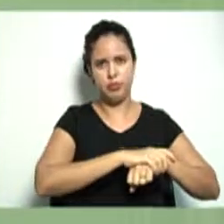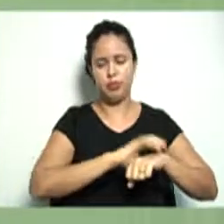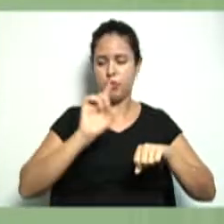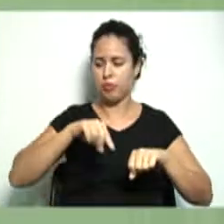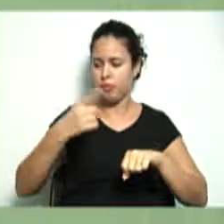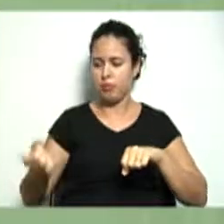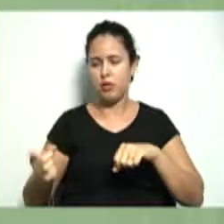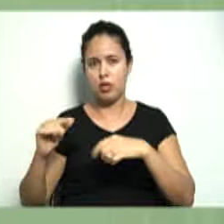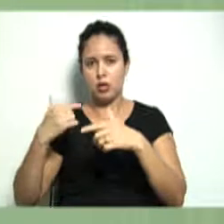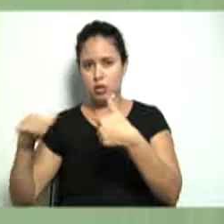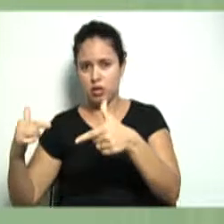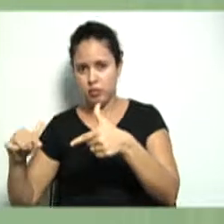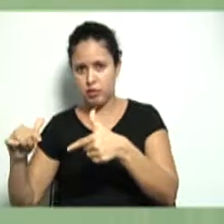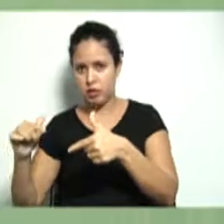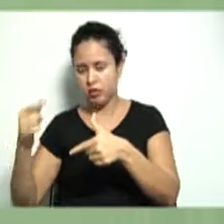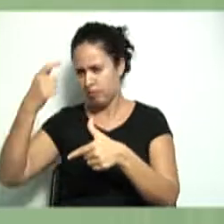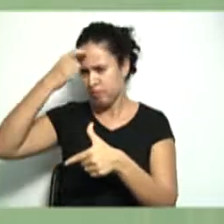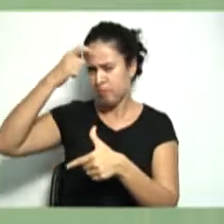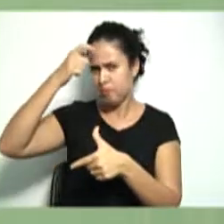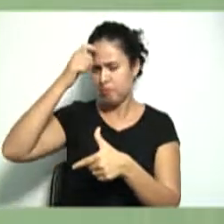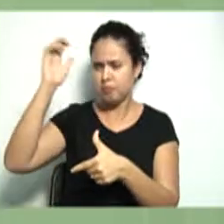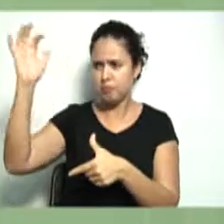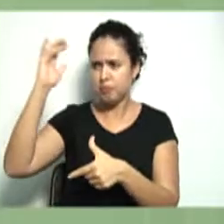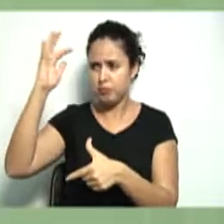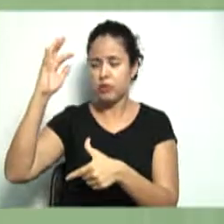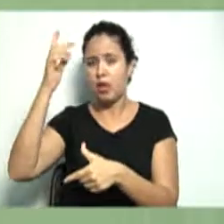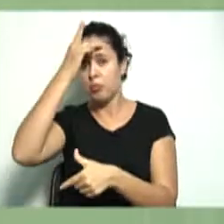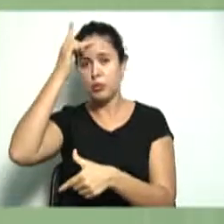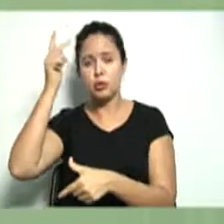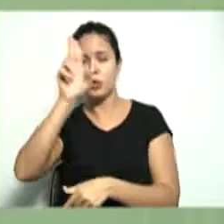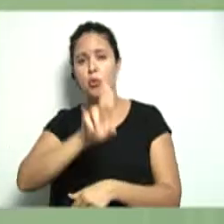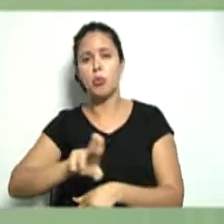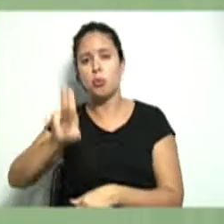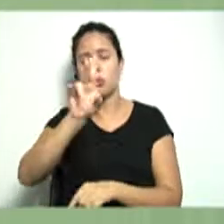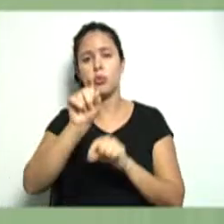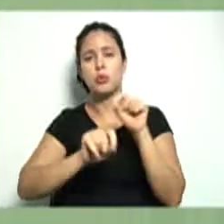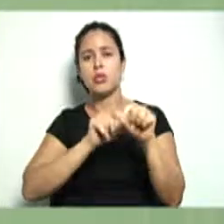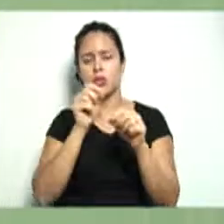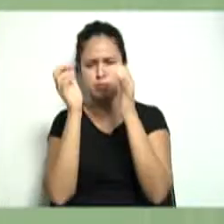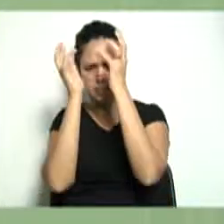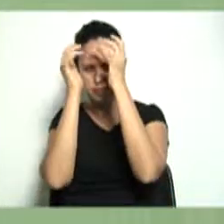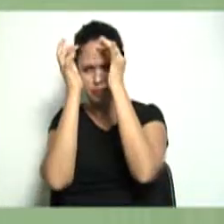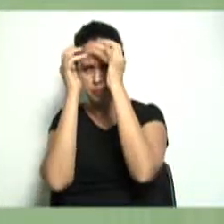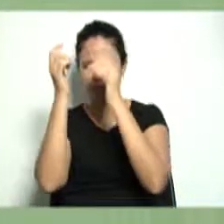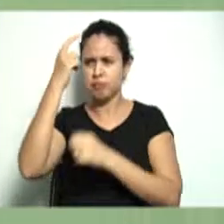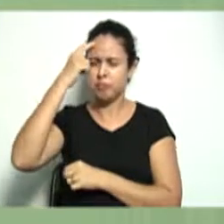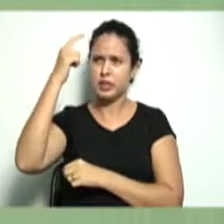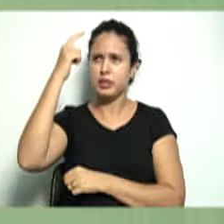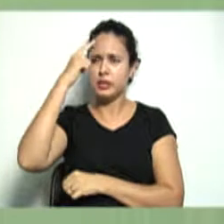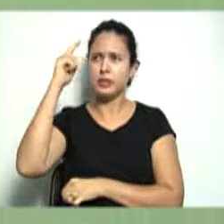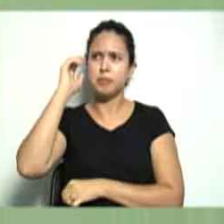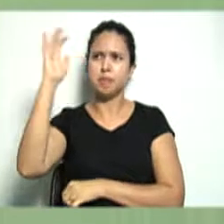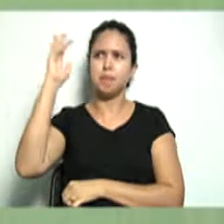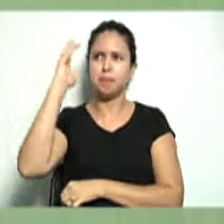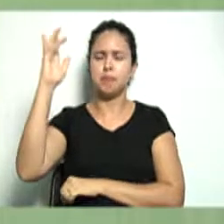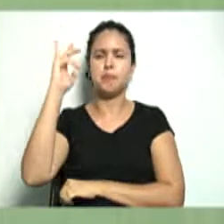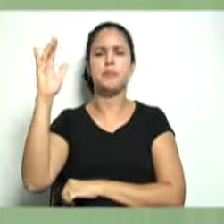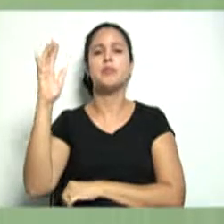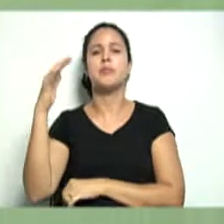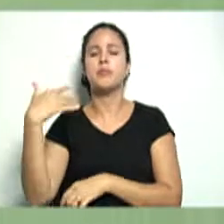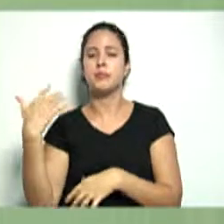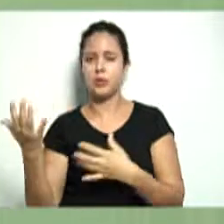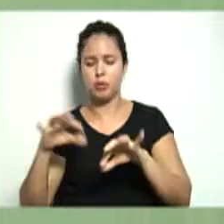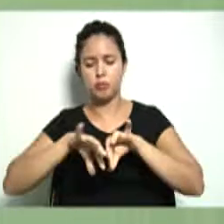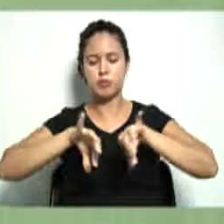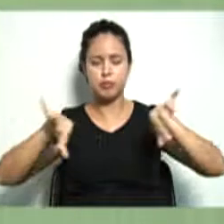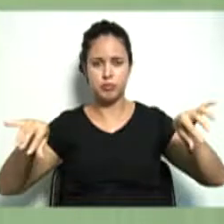usamos o intelecto e o raciocínio, né? Então, o nome do conceito já está falando,